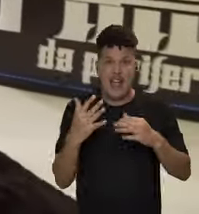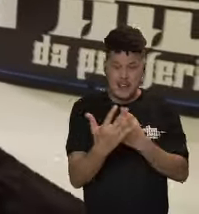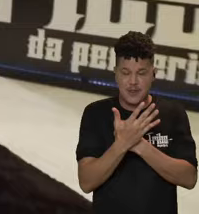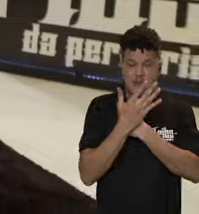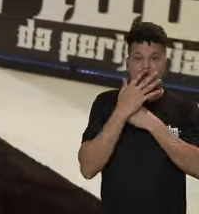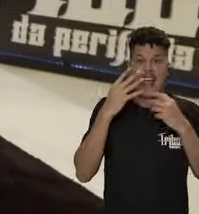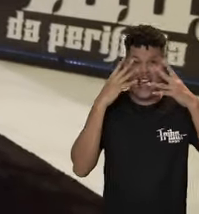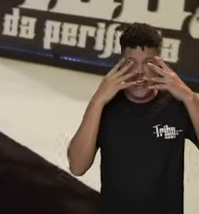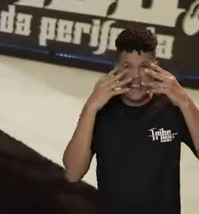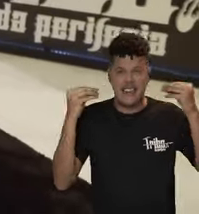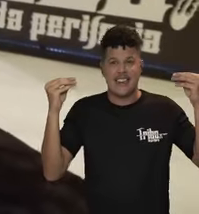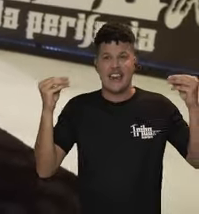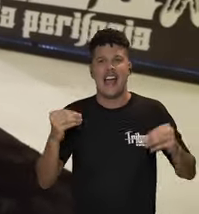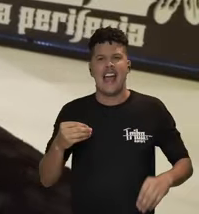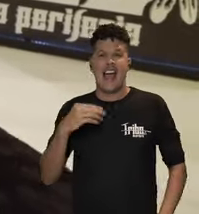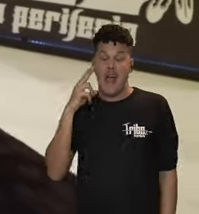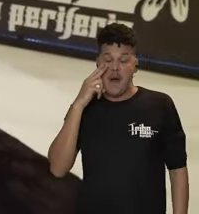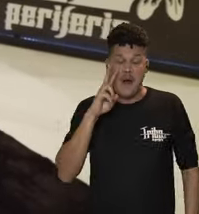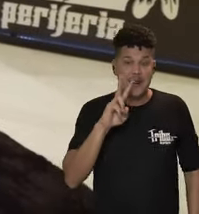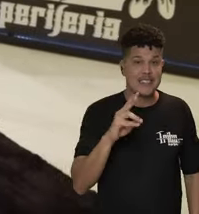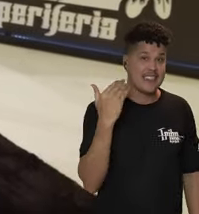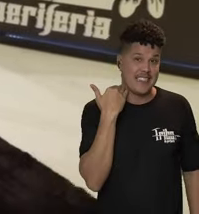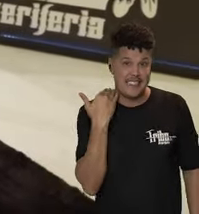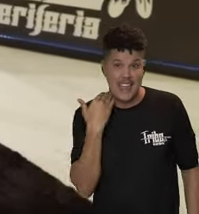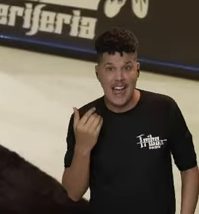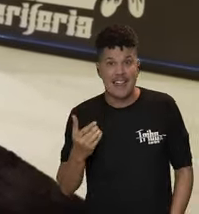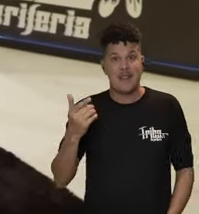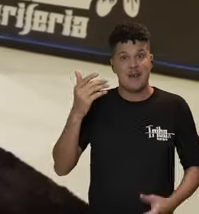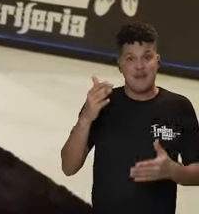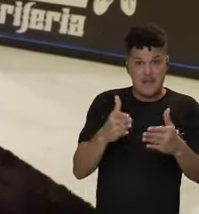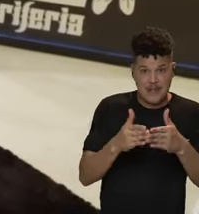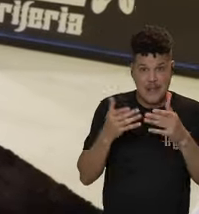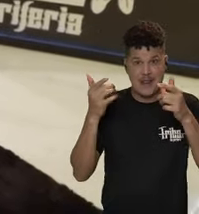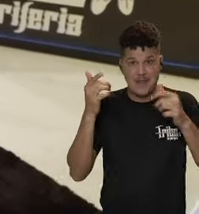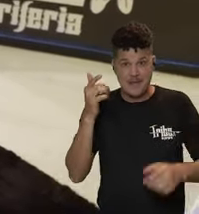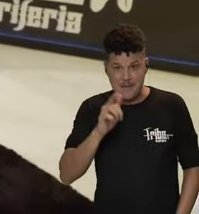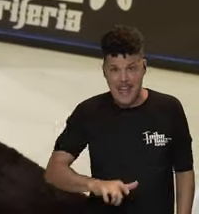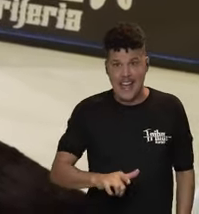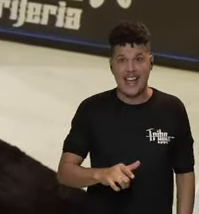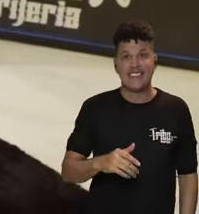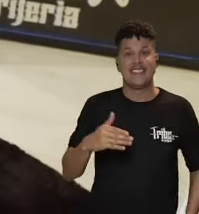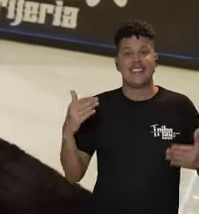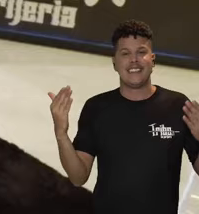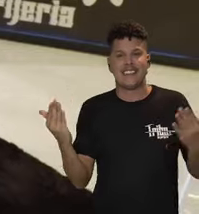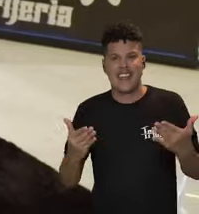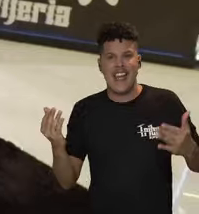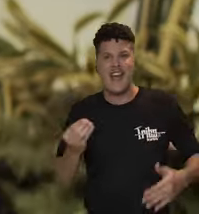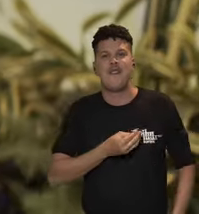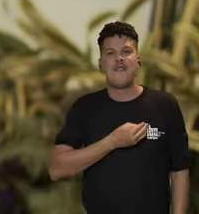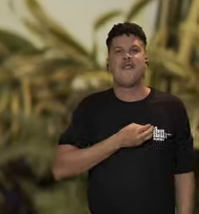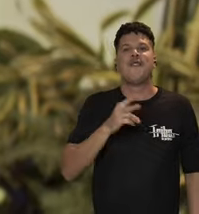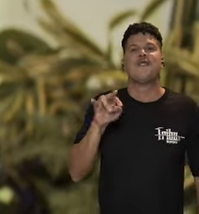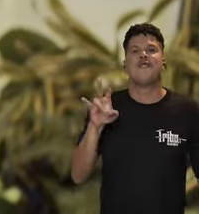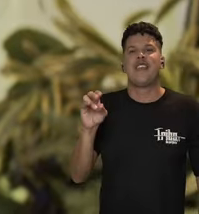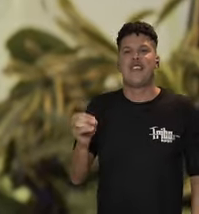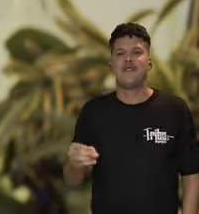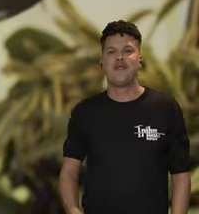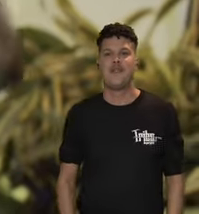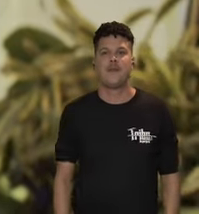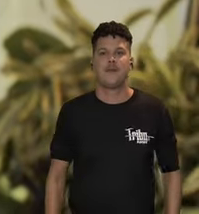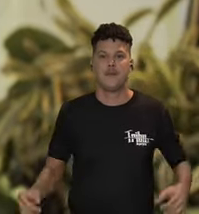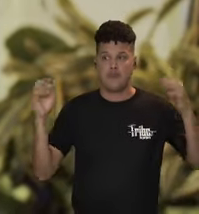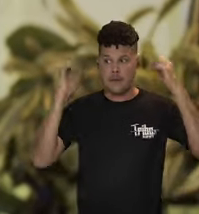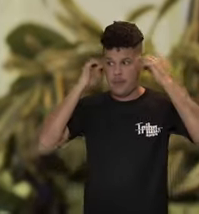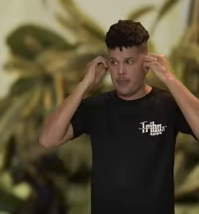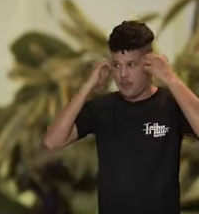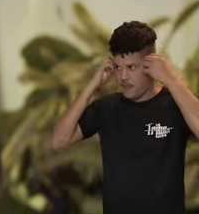Olhos cansados, mas pedindo mais. Mas isso é ao vivo, pô. E elas não dormem.